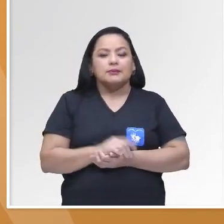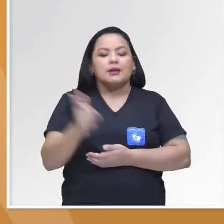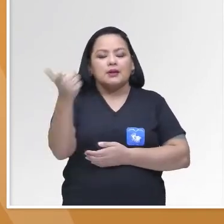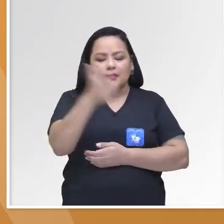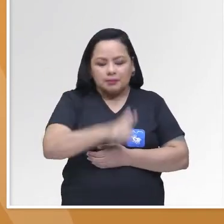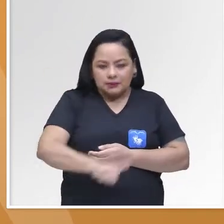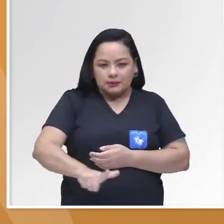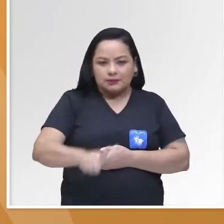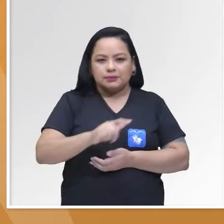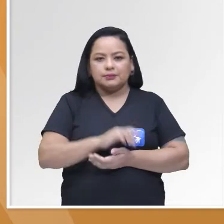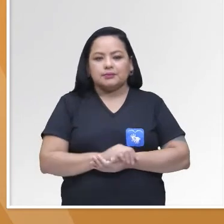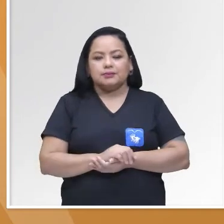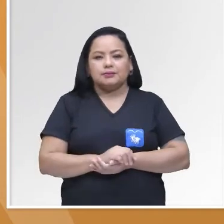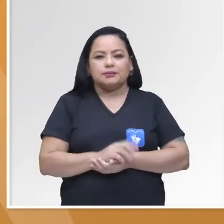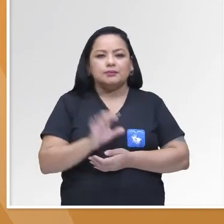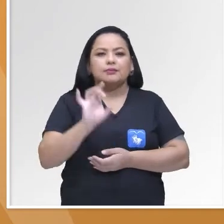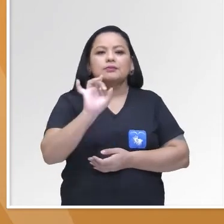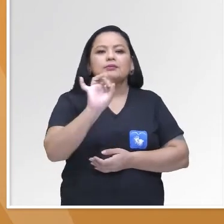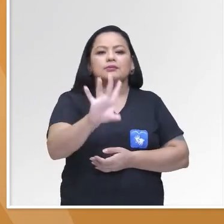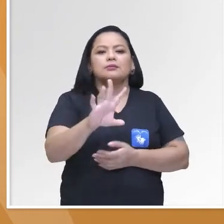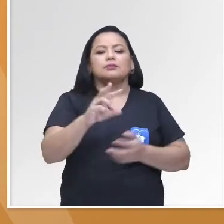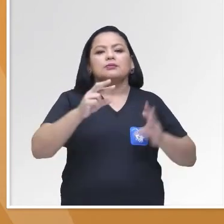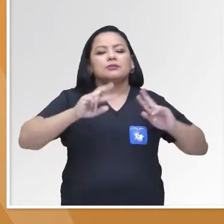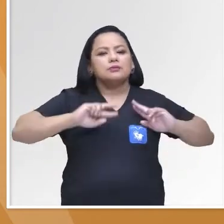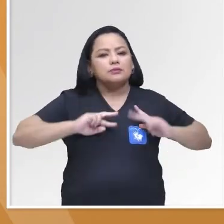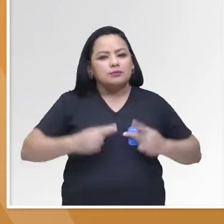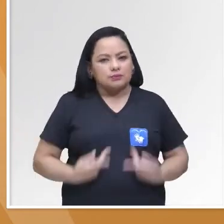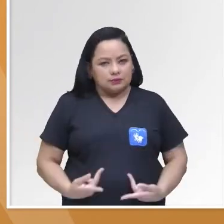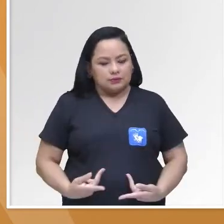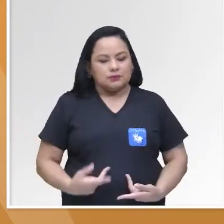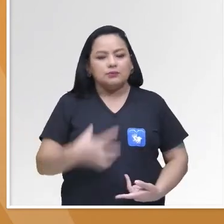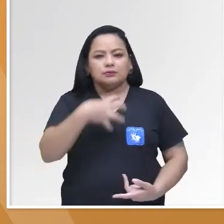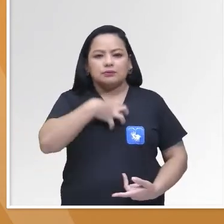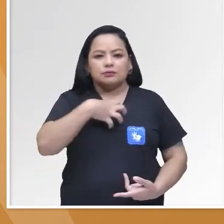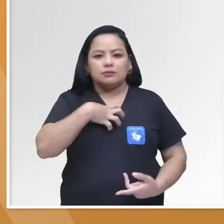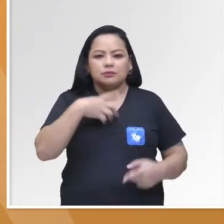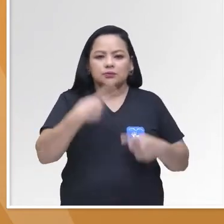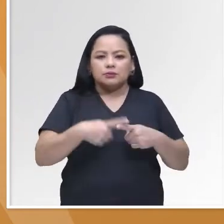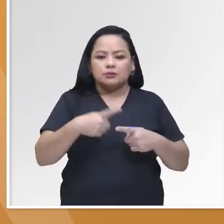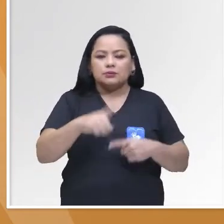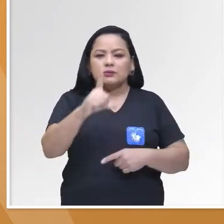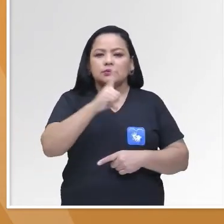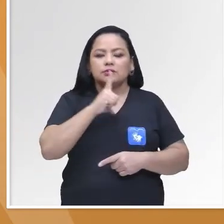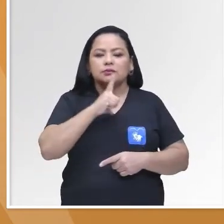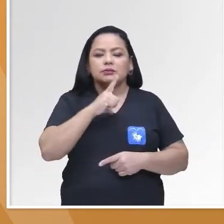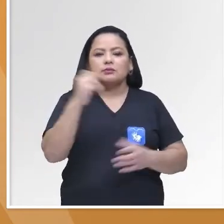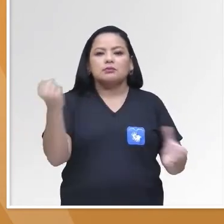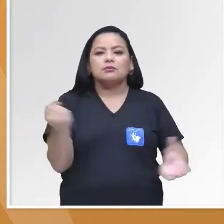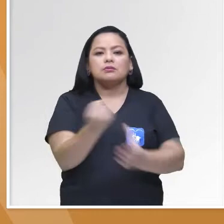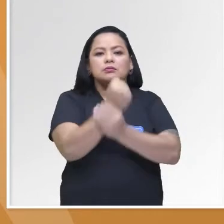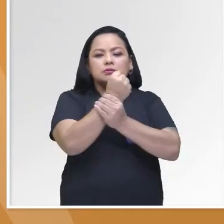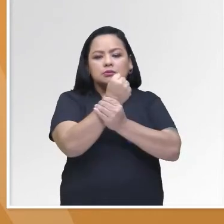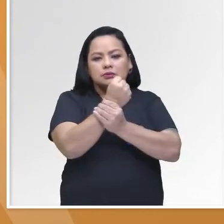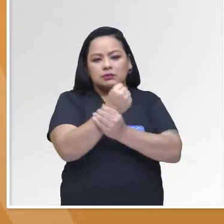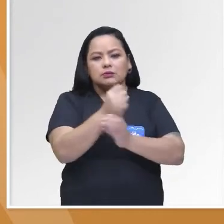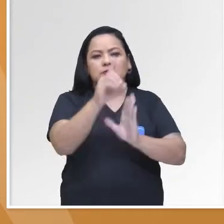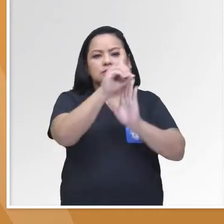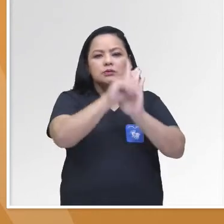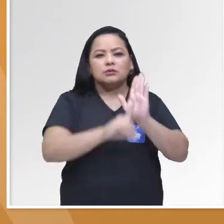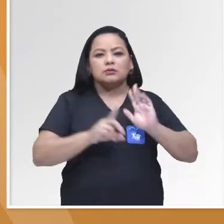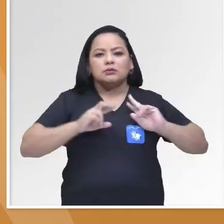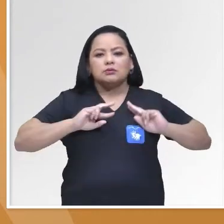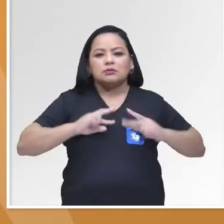Repetindo, basta ser humano para que tenha-se assegurado os